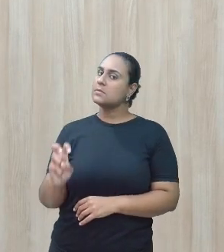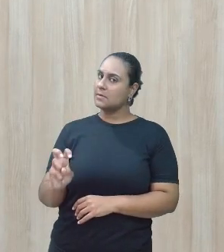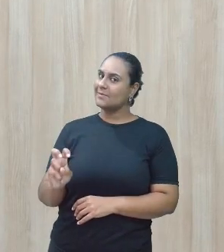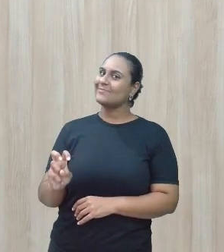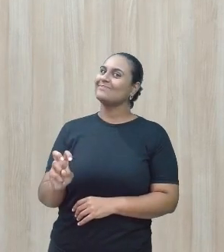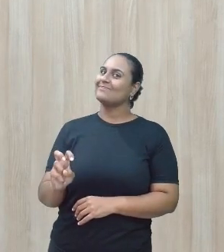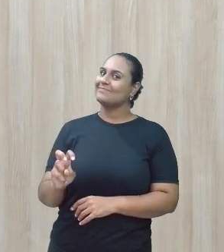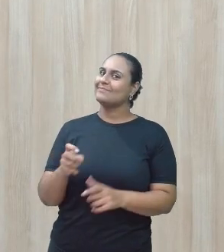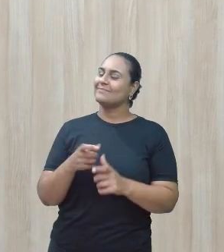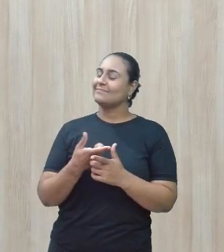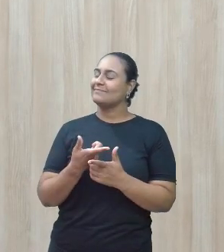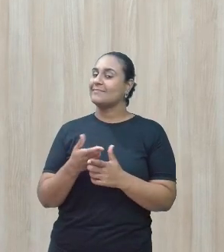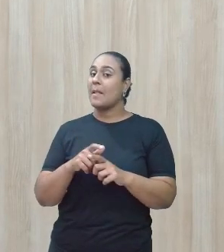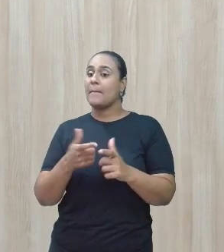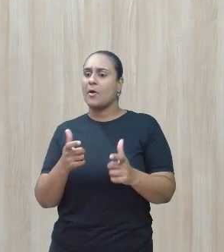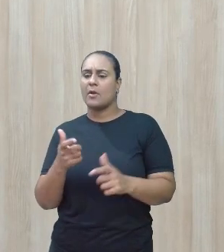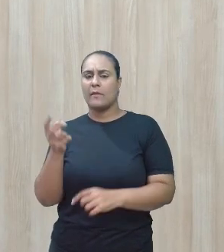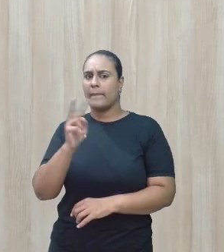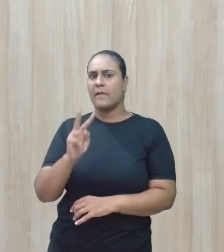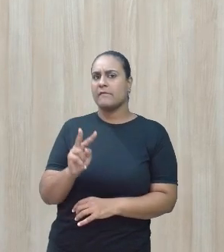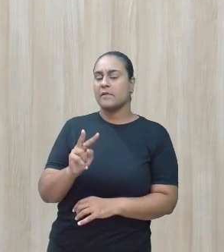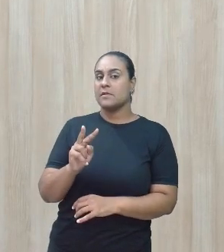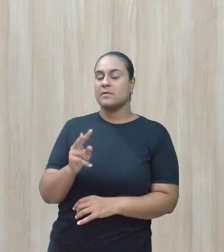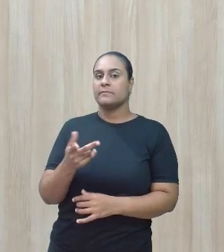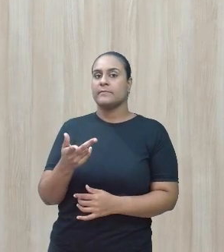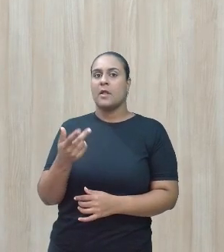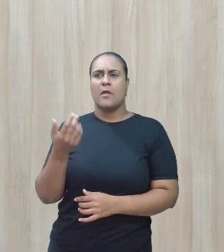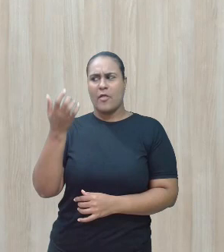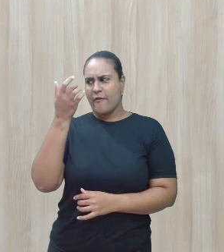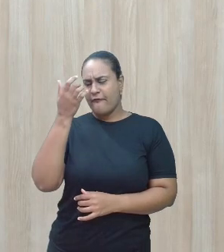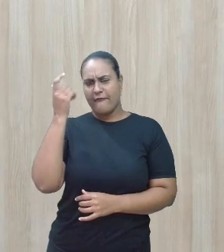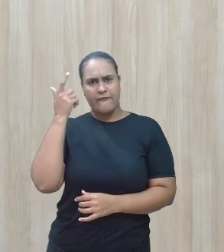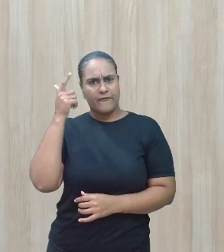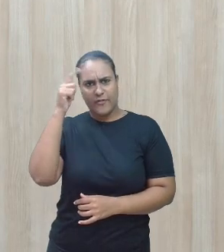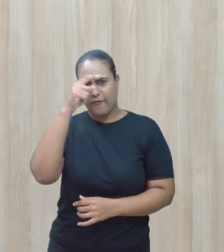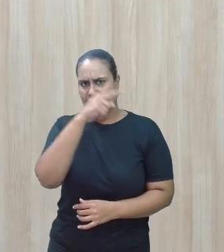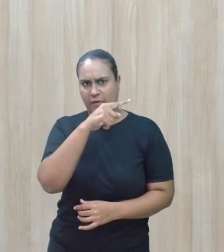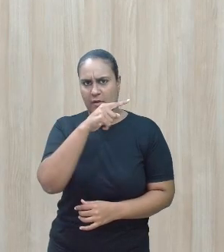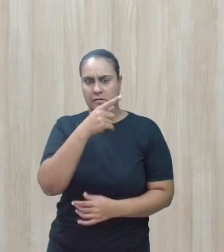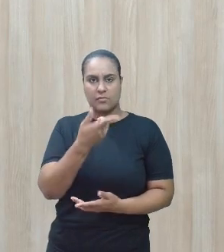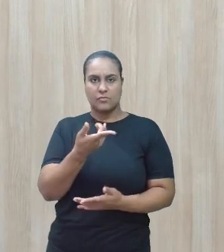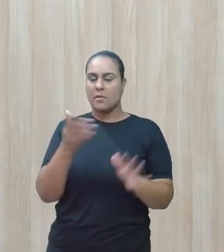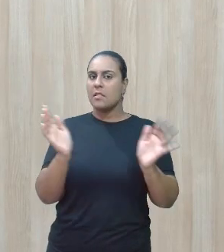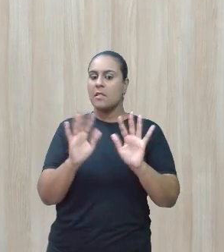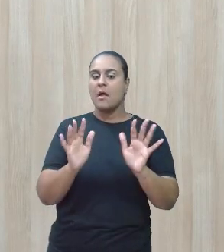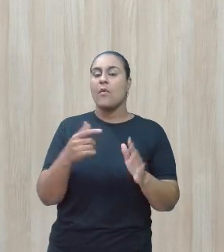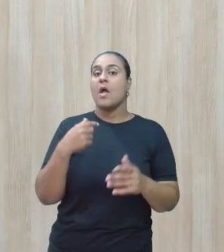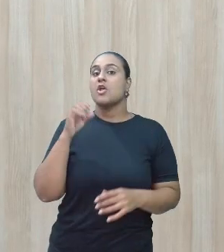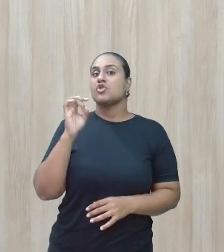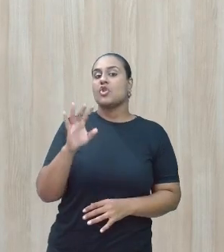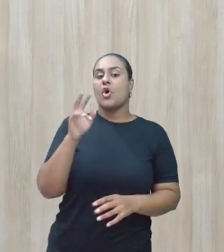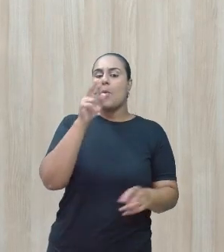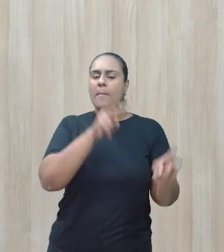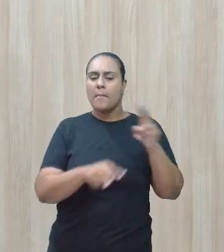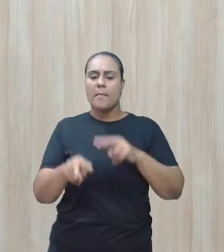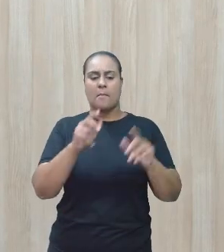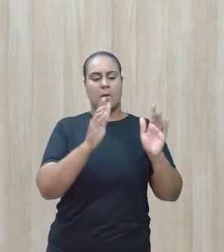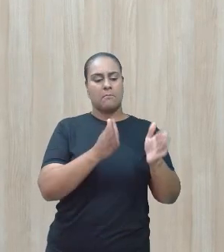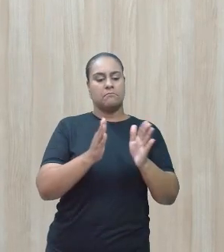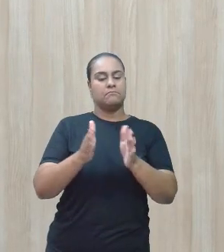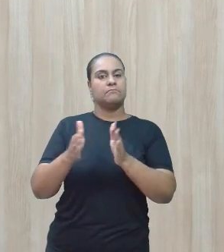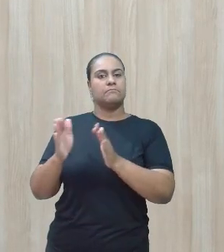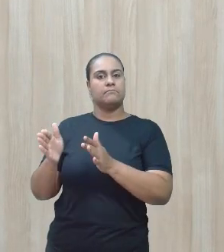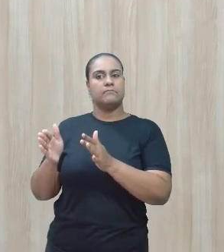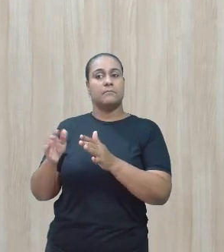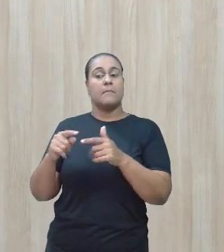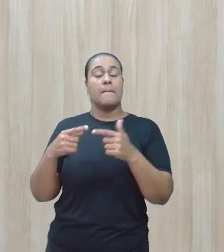para conseguir determinar essa ordem e essa lógica de elementos como esse daí, tá certo?